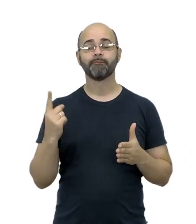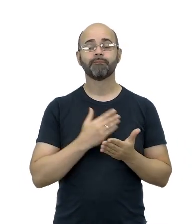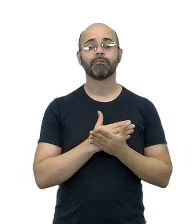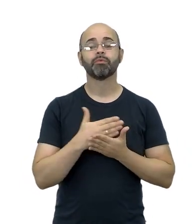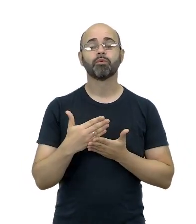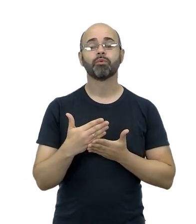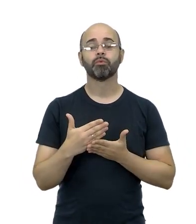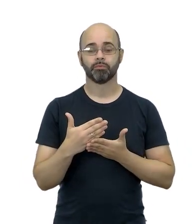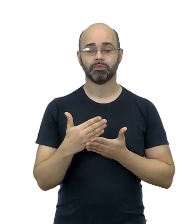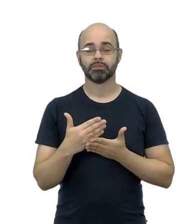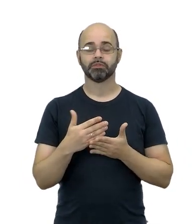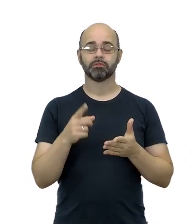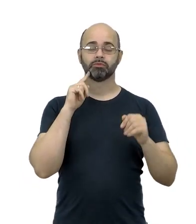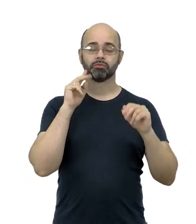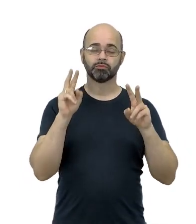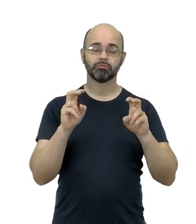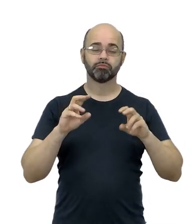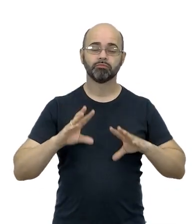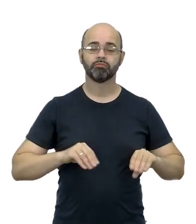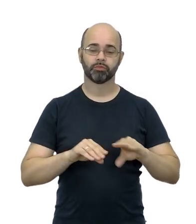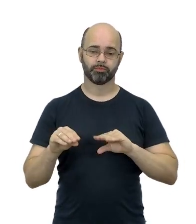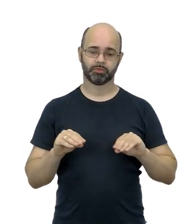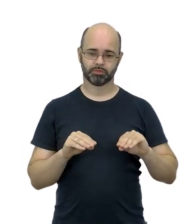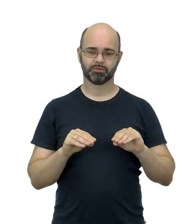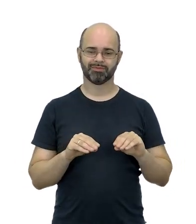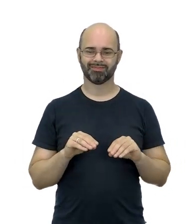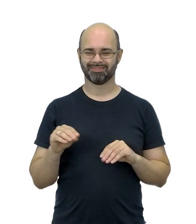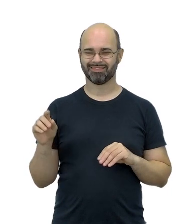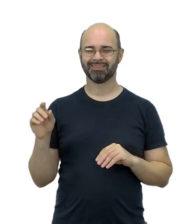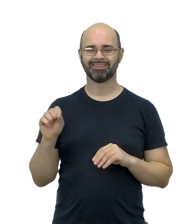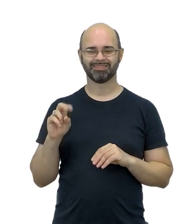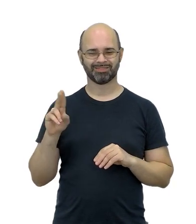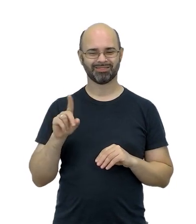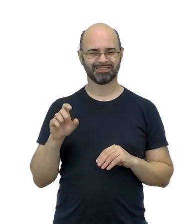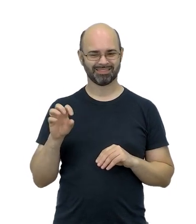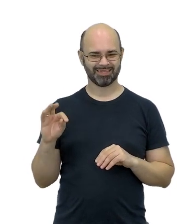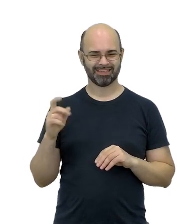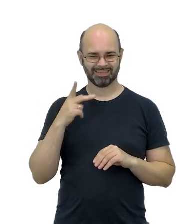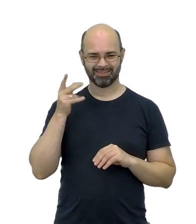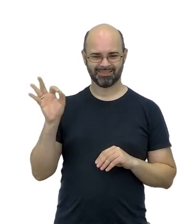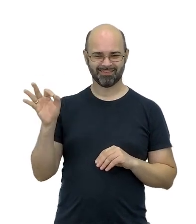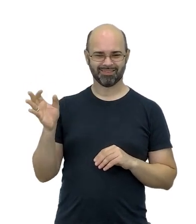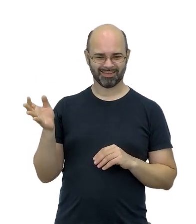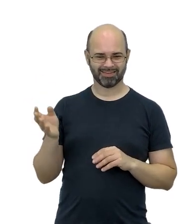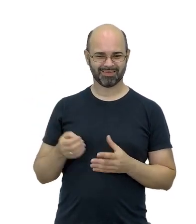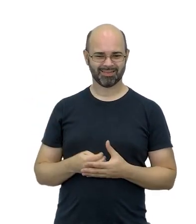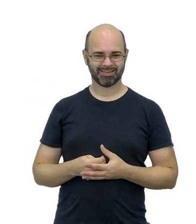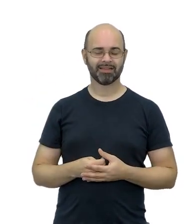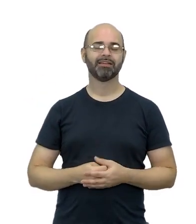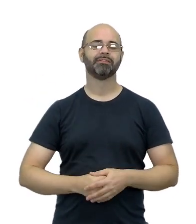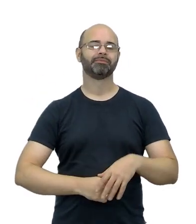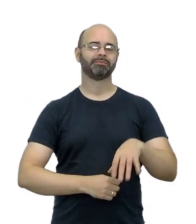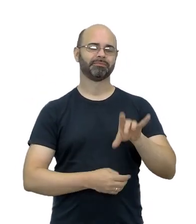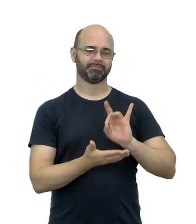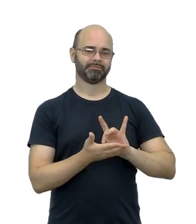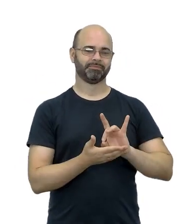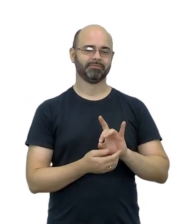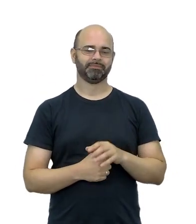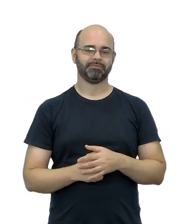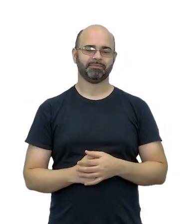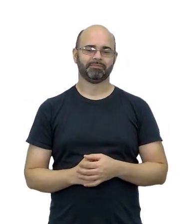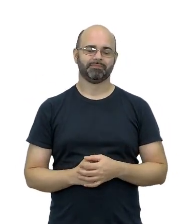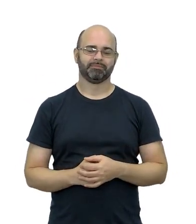enriquecer essa aula com essa manipulação. Inclusive a Suzete trouxe aí, né, Suzete? Isso. E no fundo, né, Carla, quando